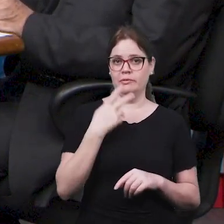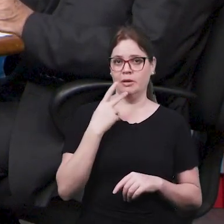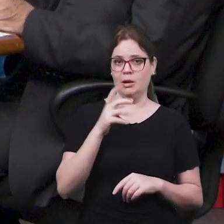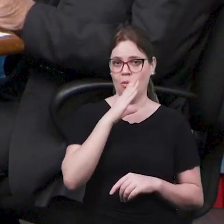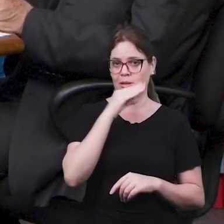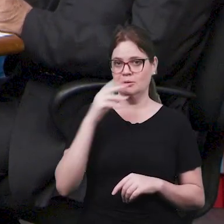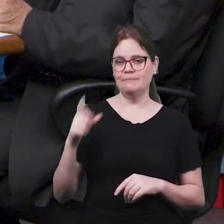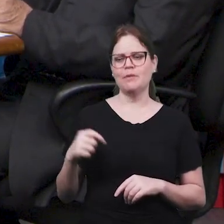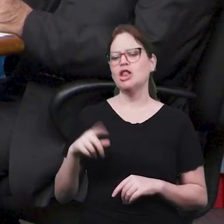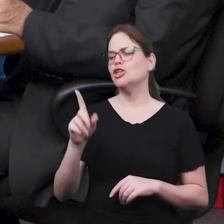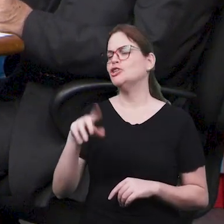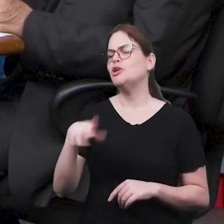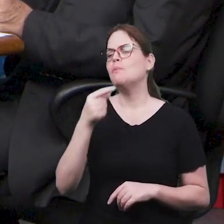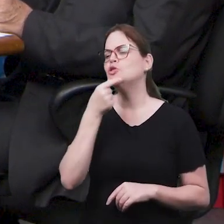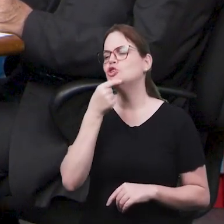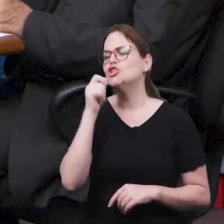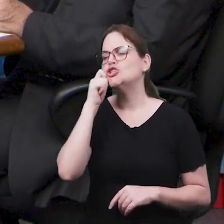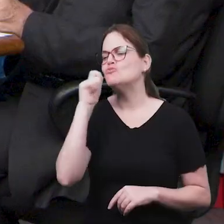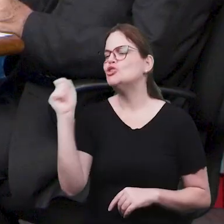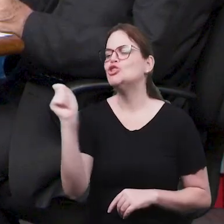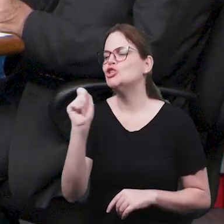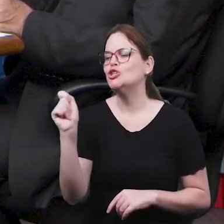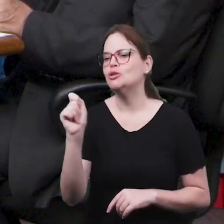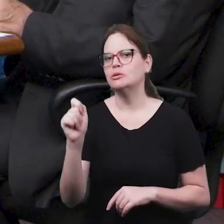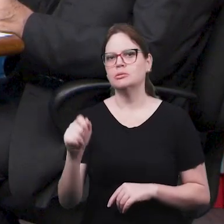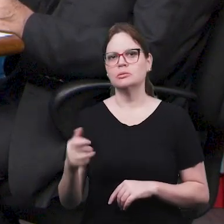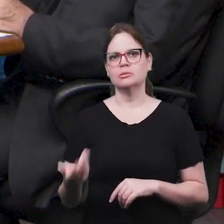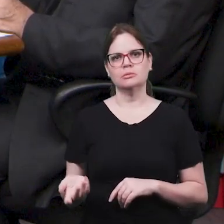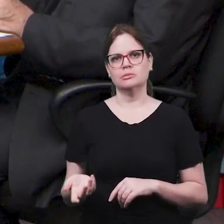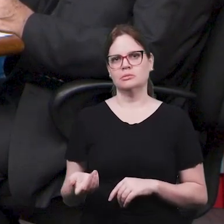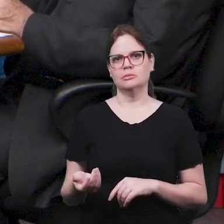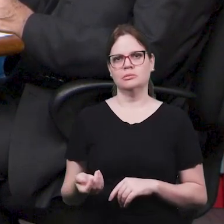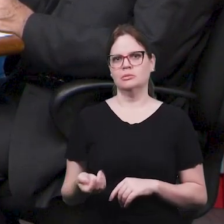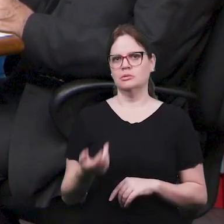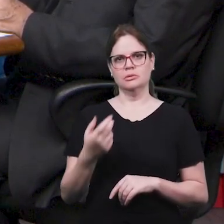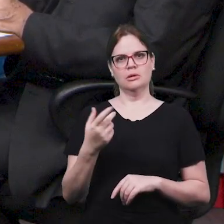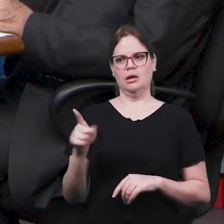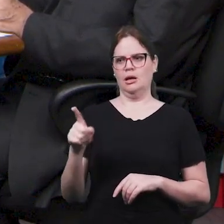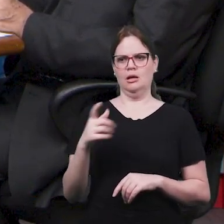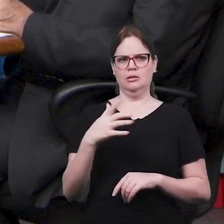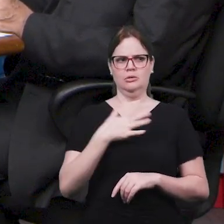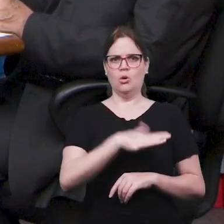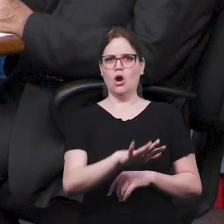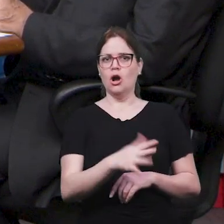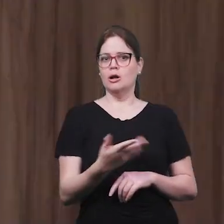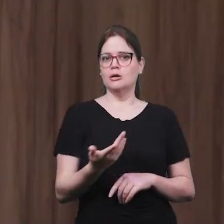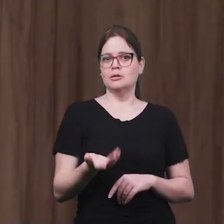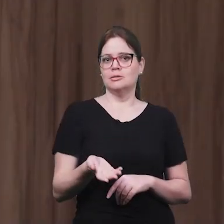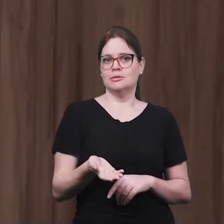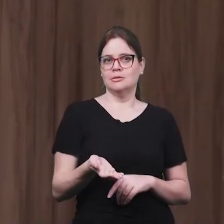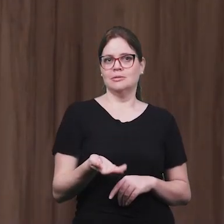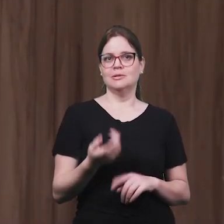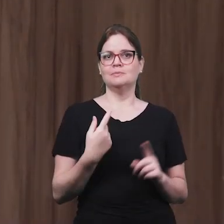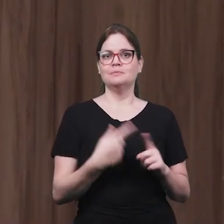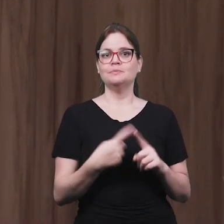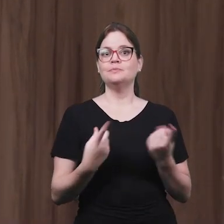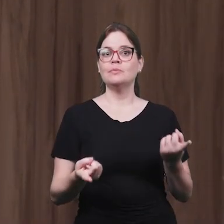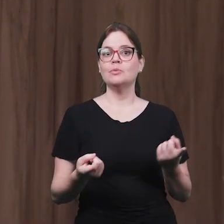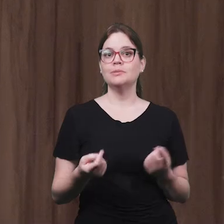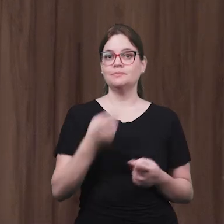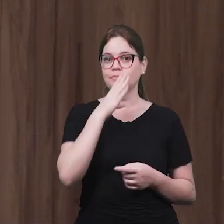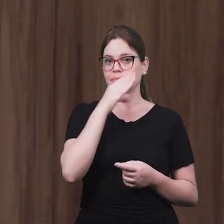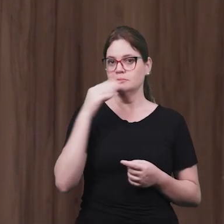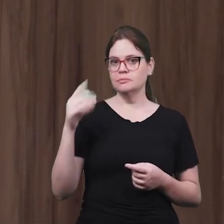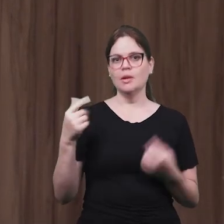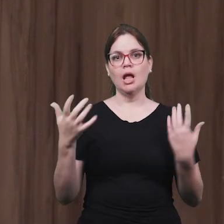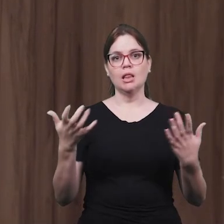de meu menininho, minha menininha, você matou. Porque é interessante, né, como o desejo dele já